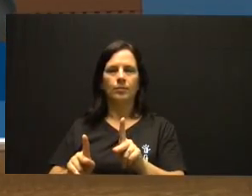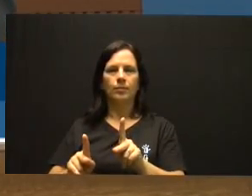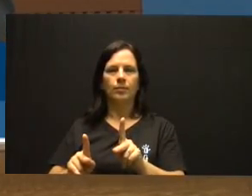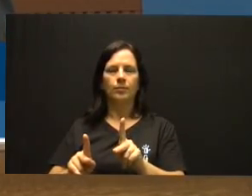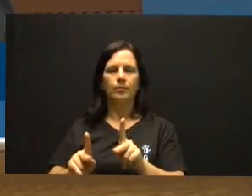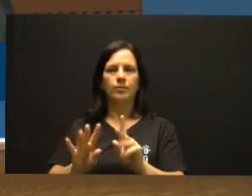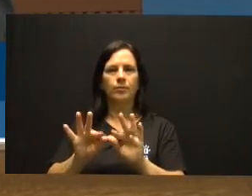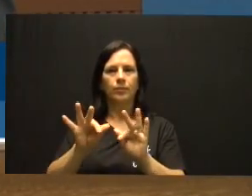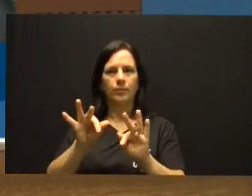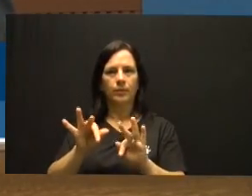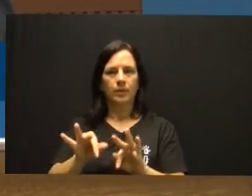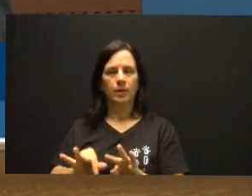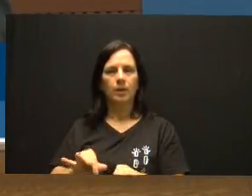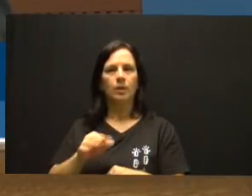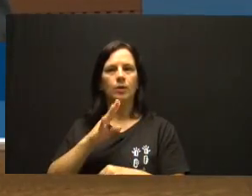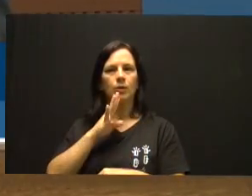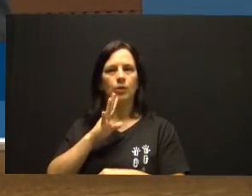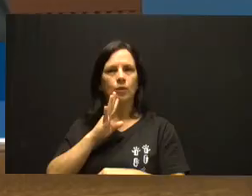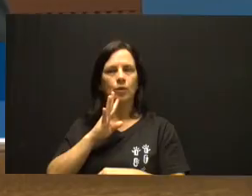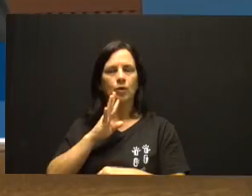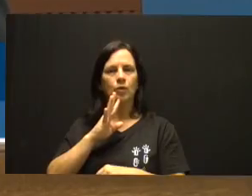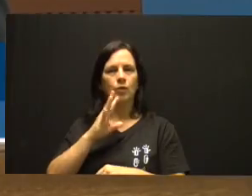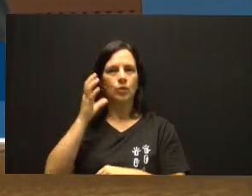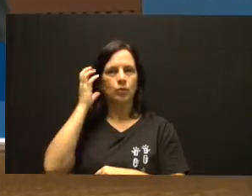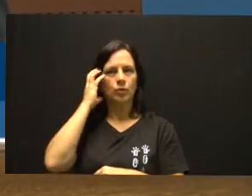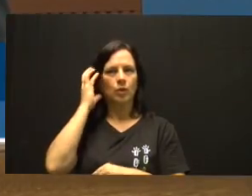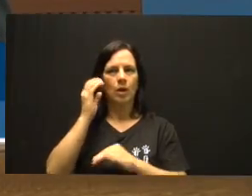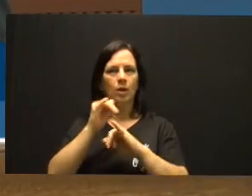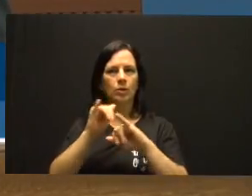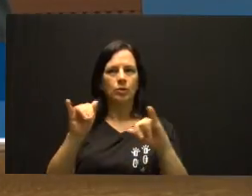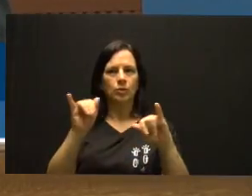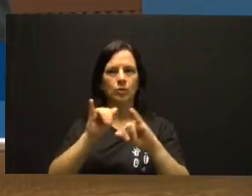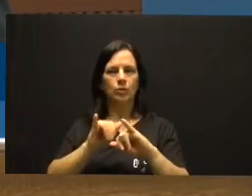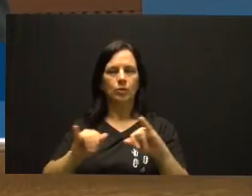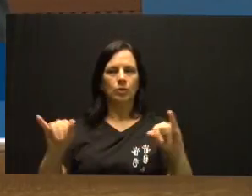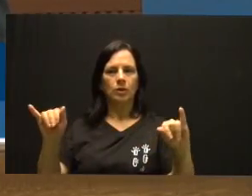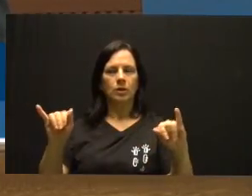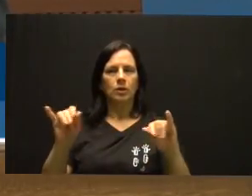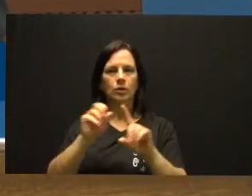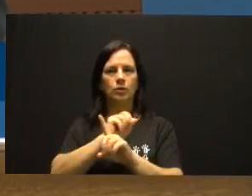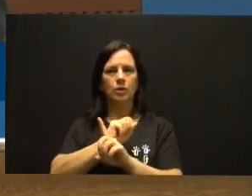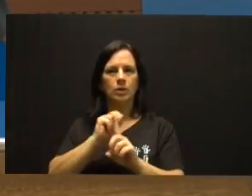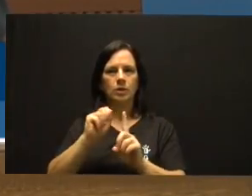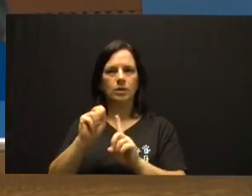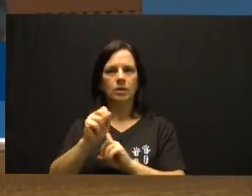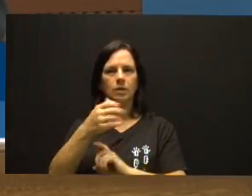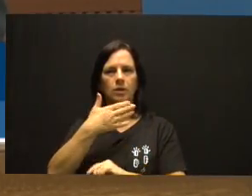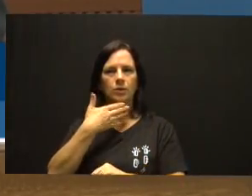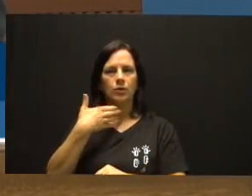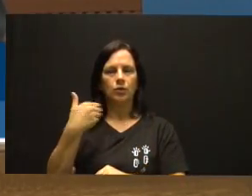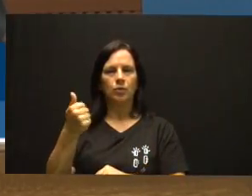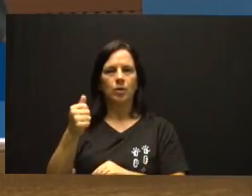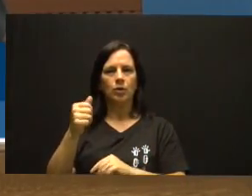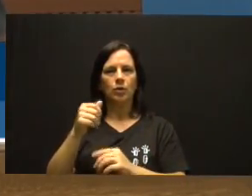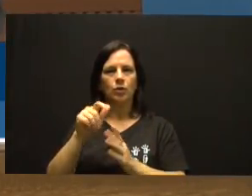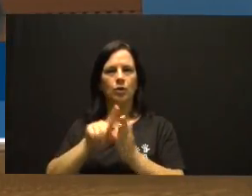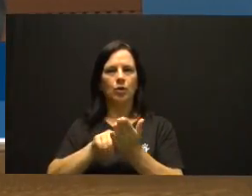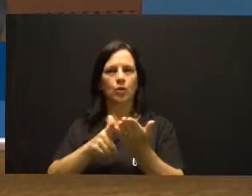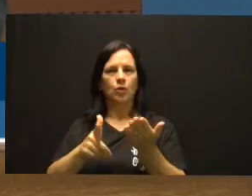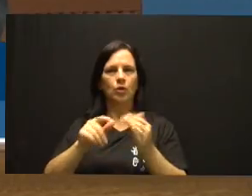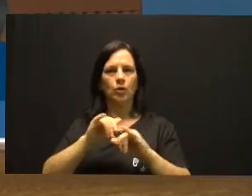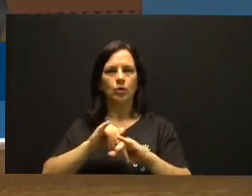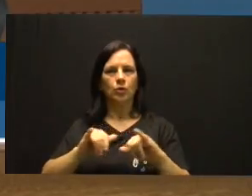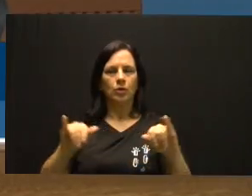Requeiro, por fim, que o deliberado seja dado ciência a rádios comunitárias e a toda a sociedade de melhoramento e aos jornais que circulam na